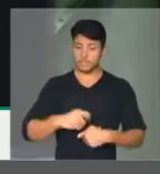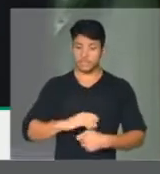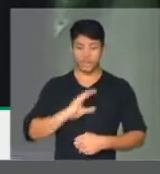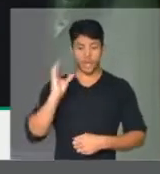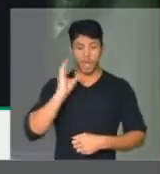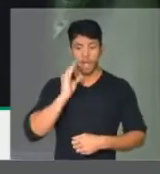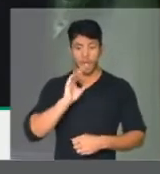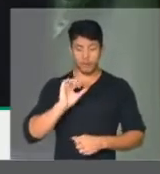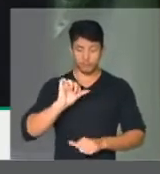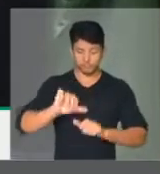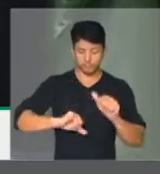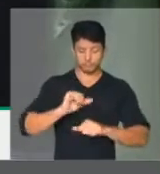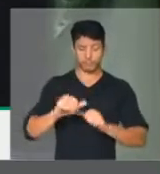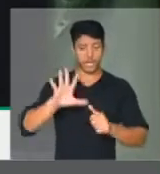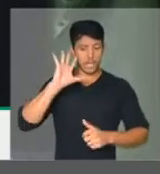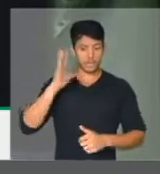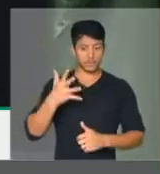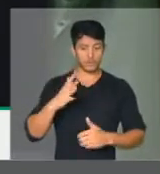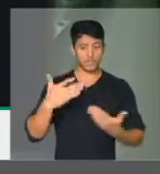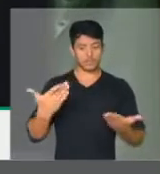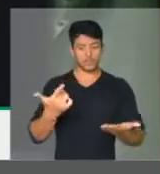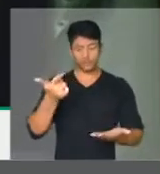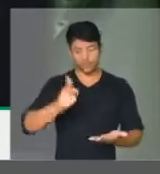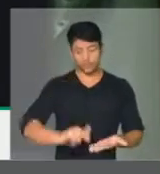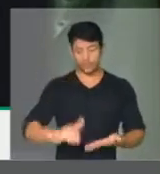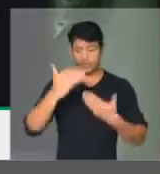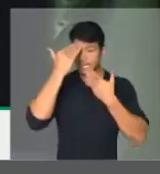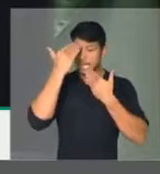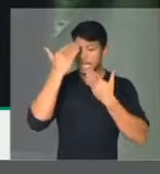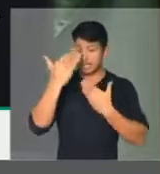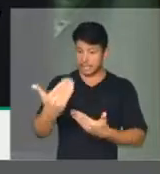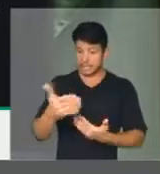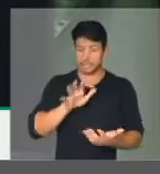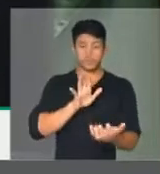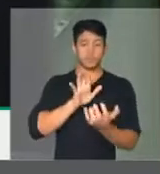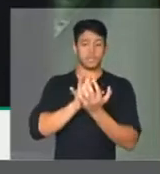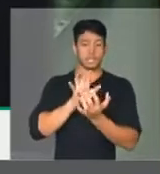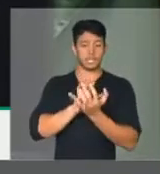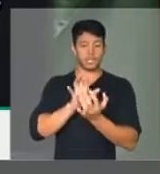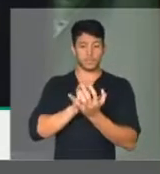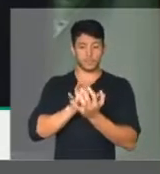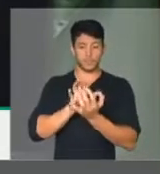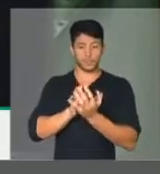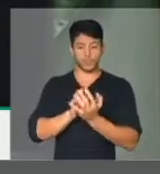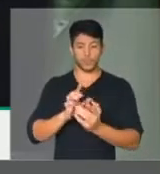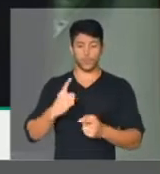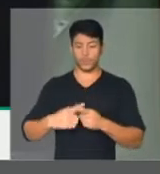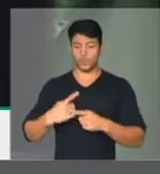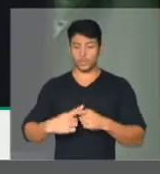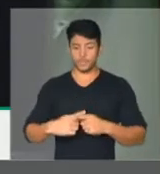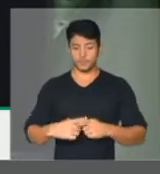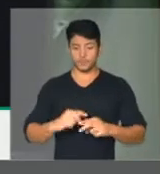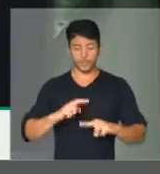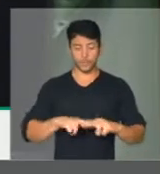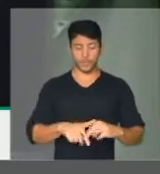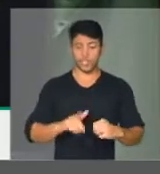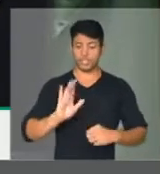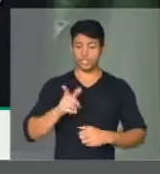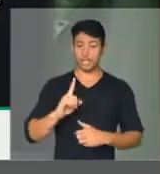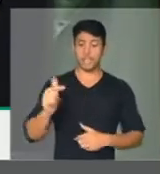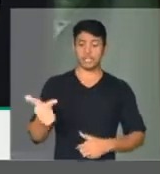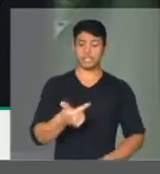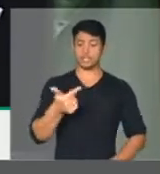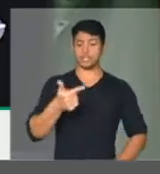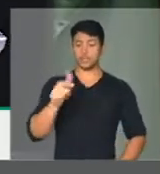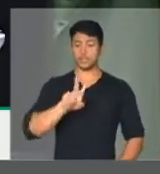Quero mais uma vez agradecer ao povo de Pernambuco, senhor presidente Benito Gama, a honra de, pela segunda vez, representá-lo